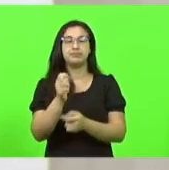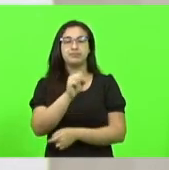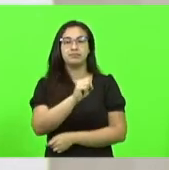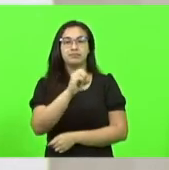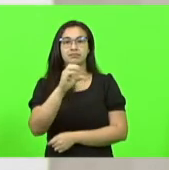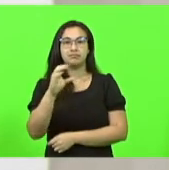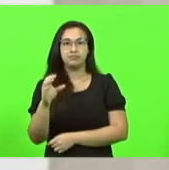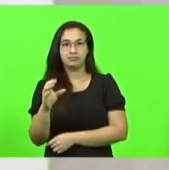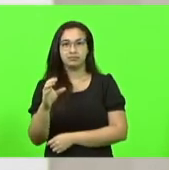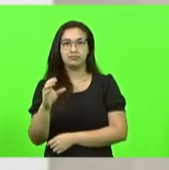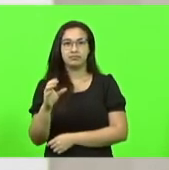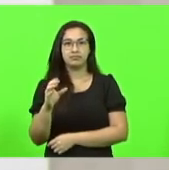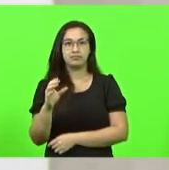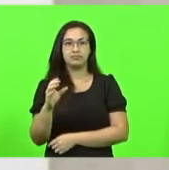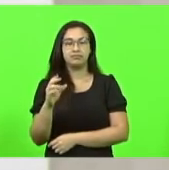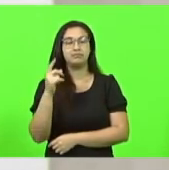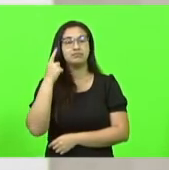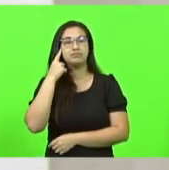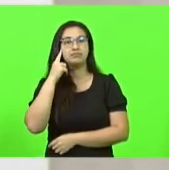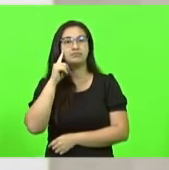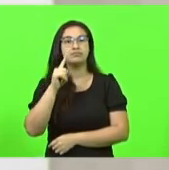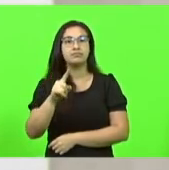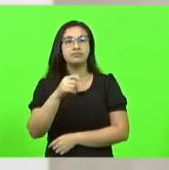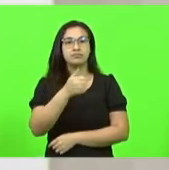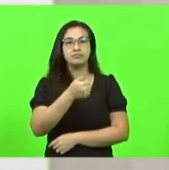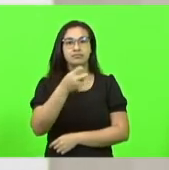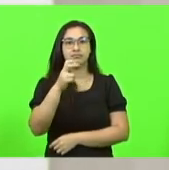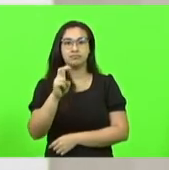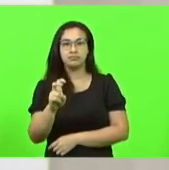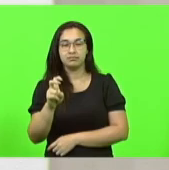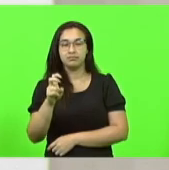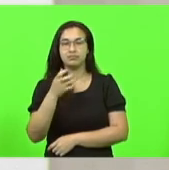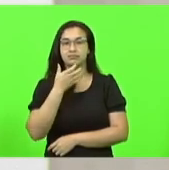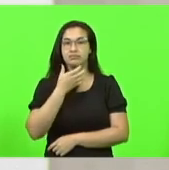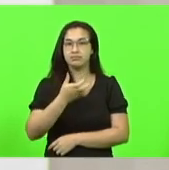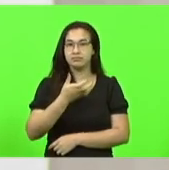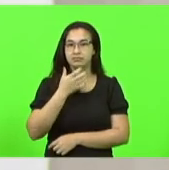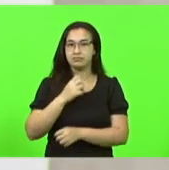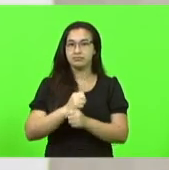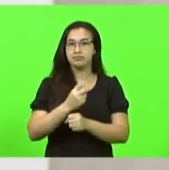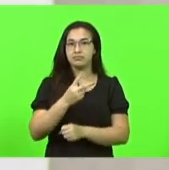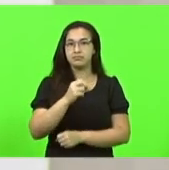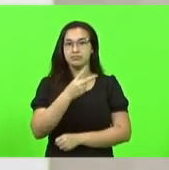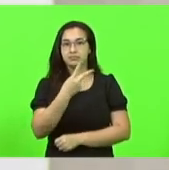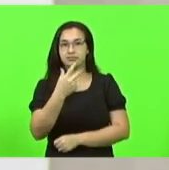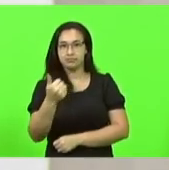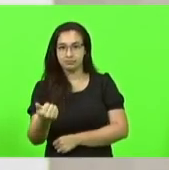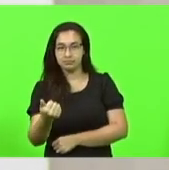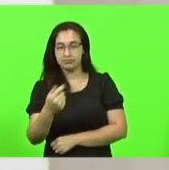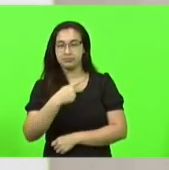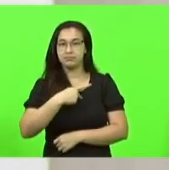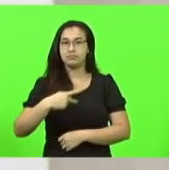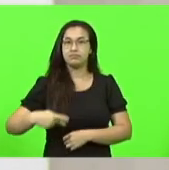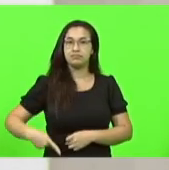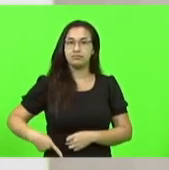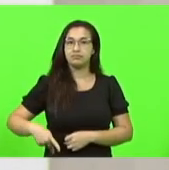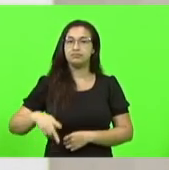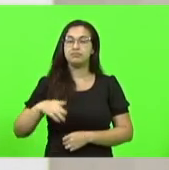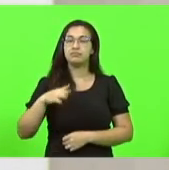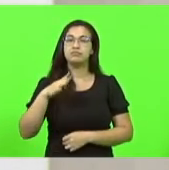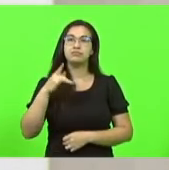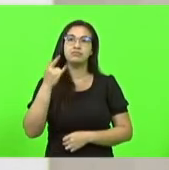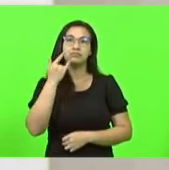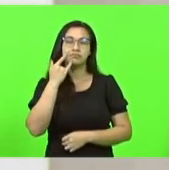Santa Catarina, realizada em 15 de dezembro de 2021, sob a presidência, deputado Mauro de